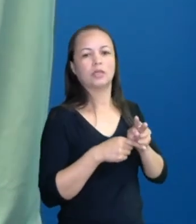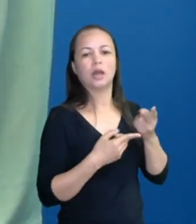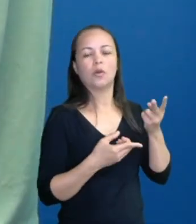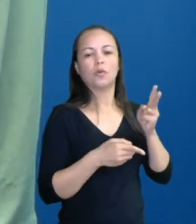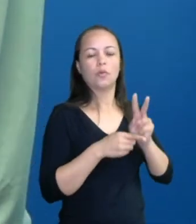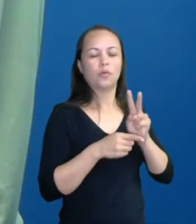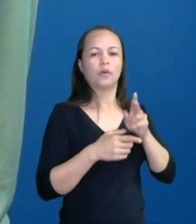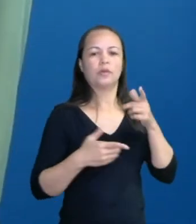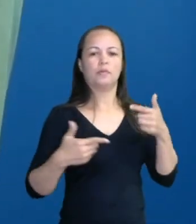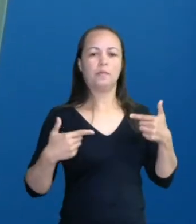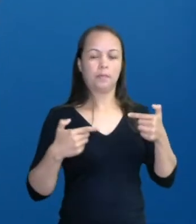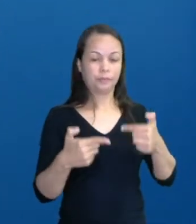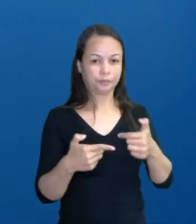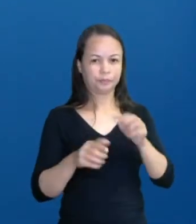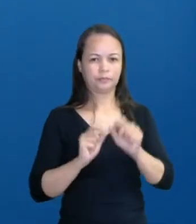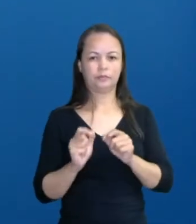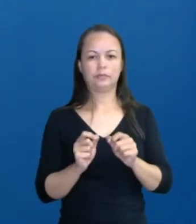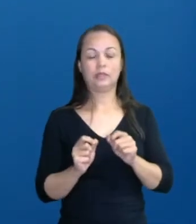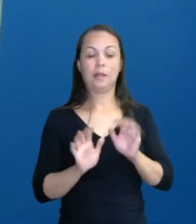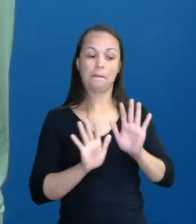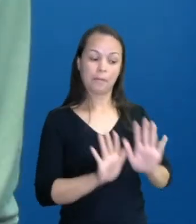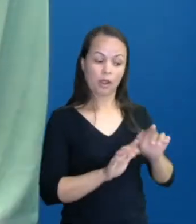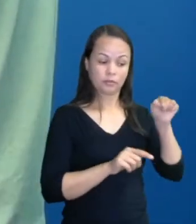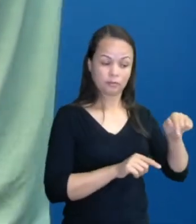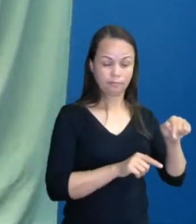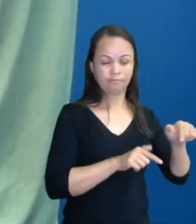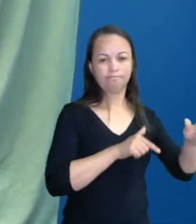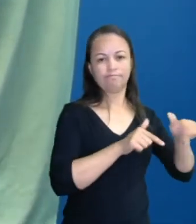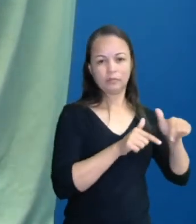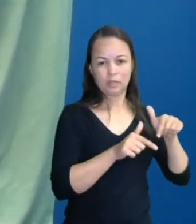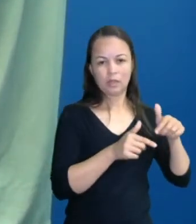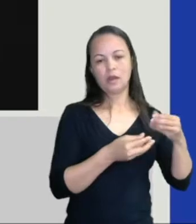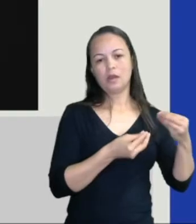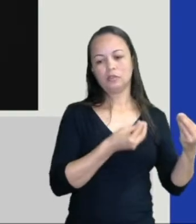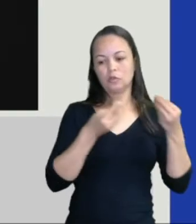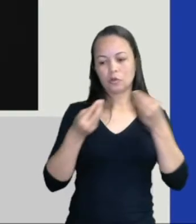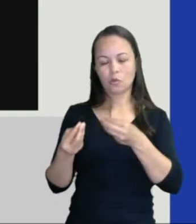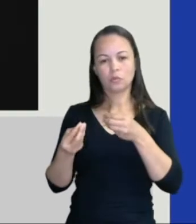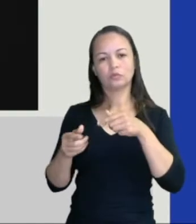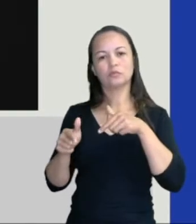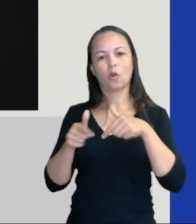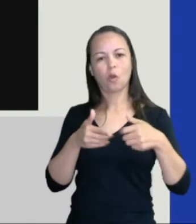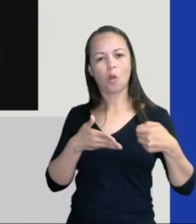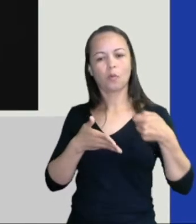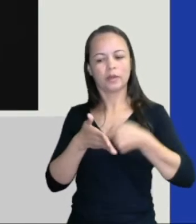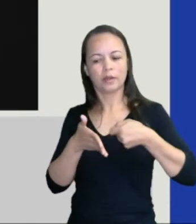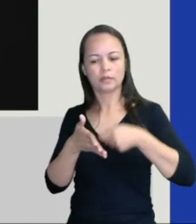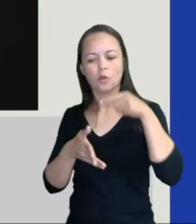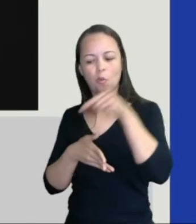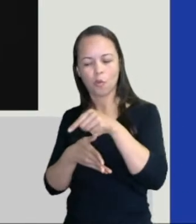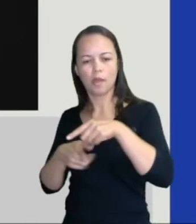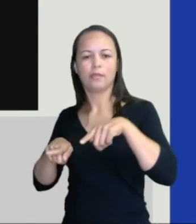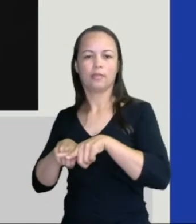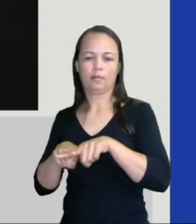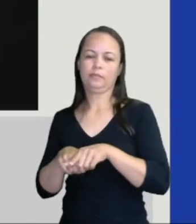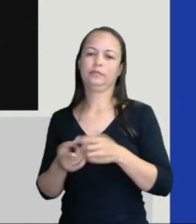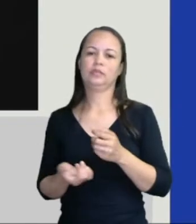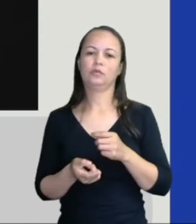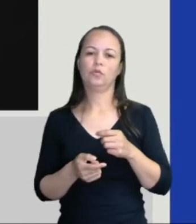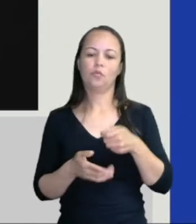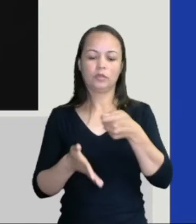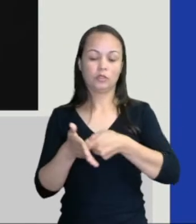em contraposição, os servos tinham uma série de obrigações para com seu senhor. Uma das obrigações era a